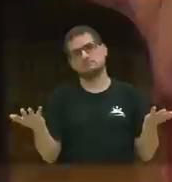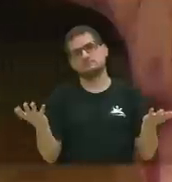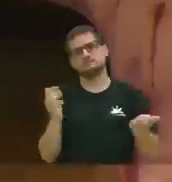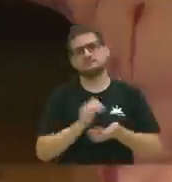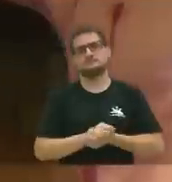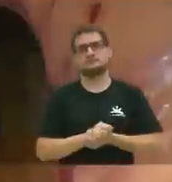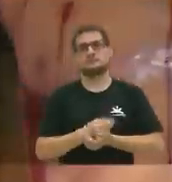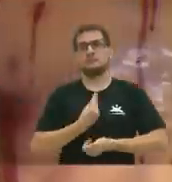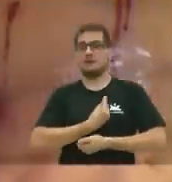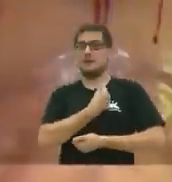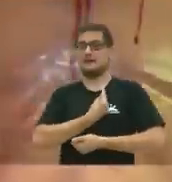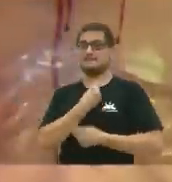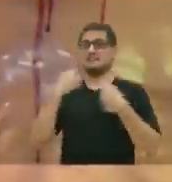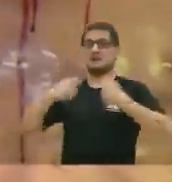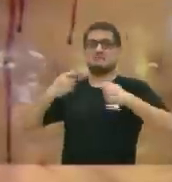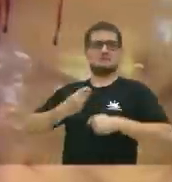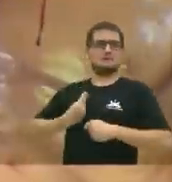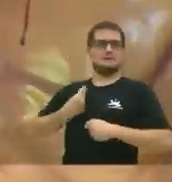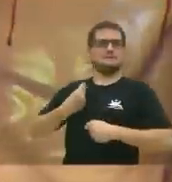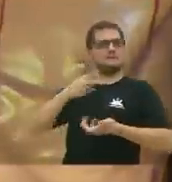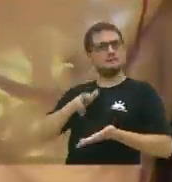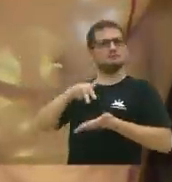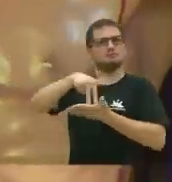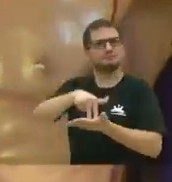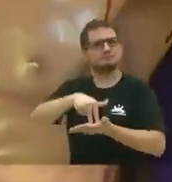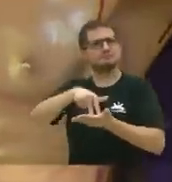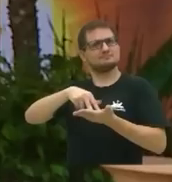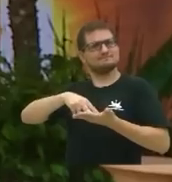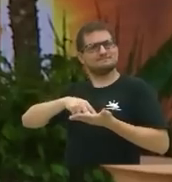A vida tem que ser vivida intensamente.